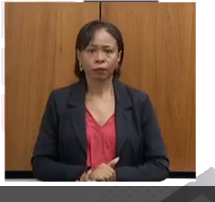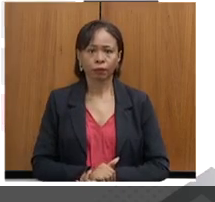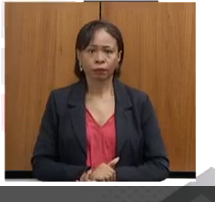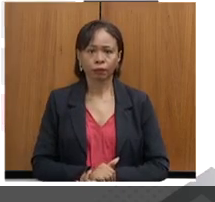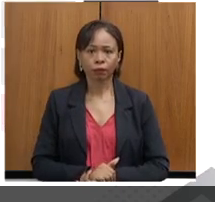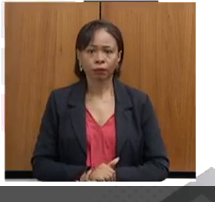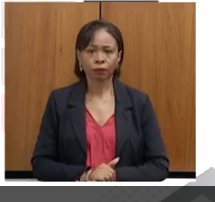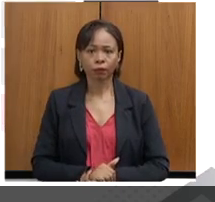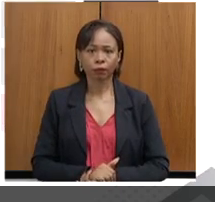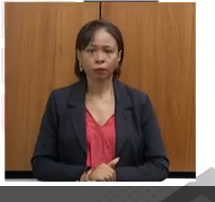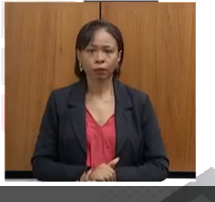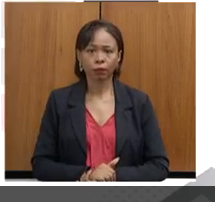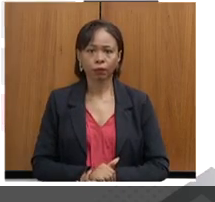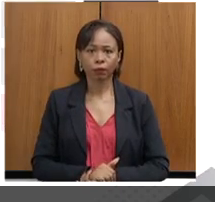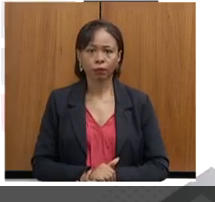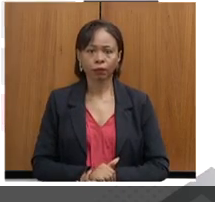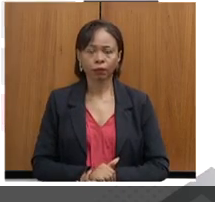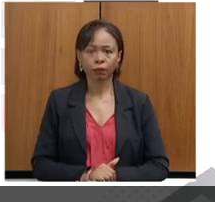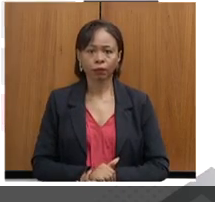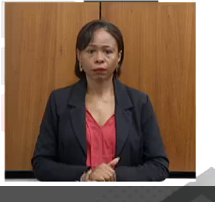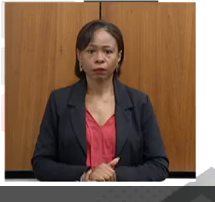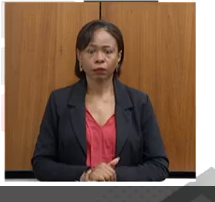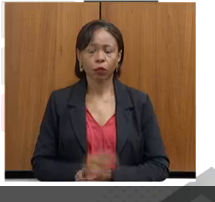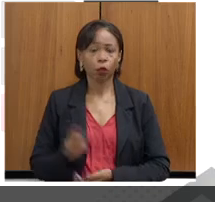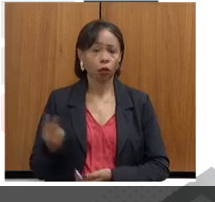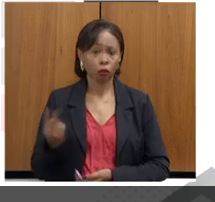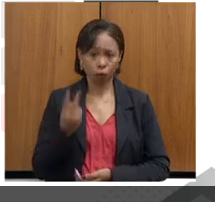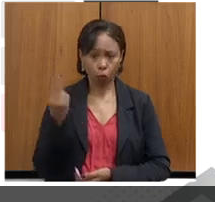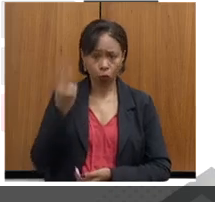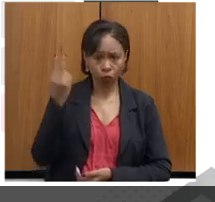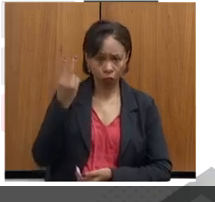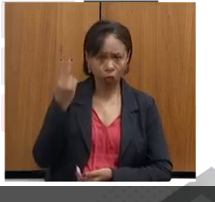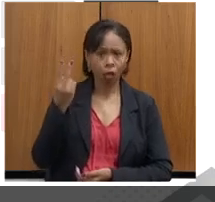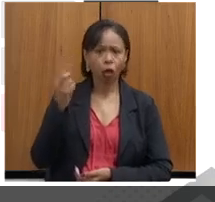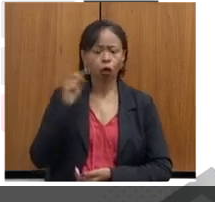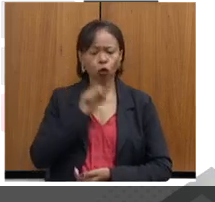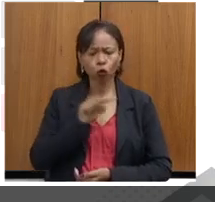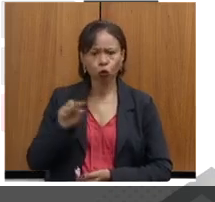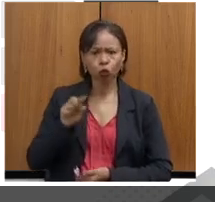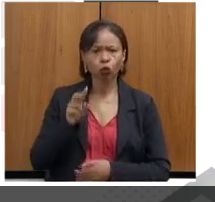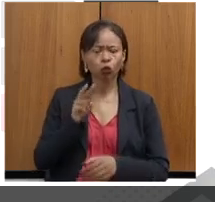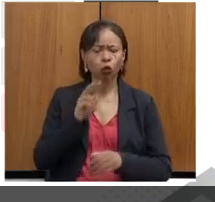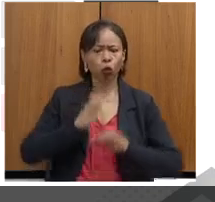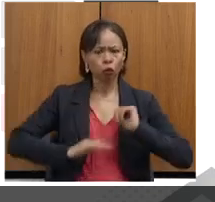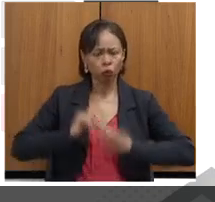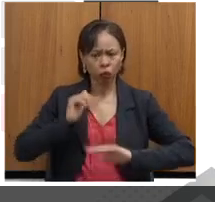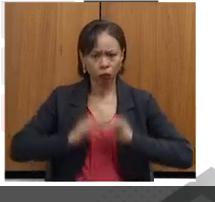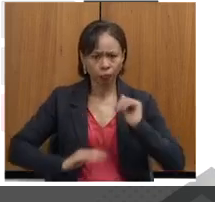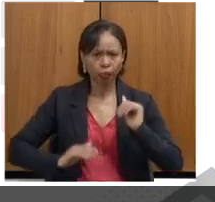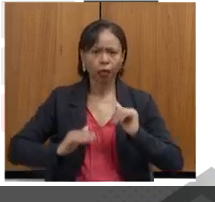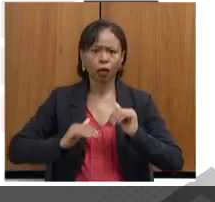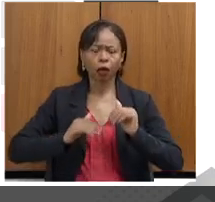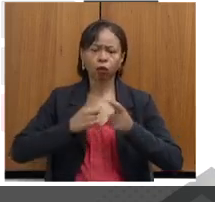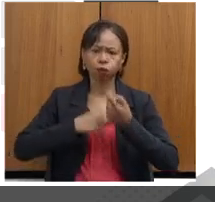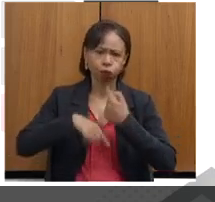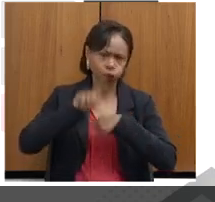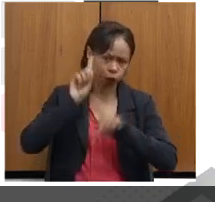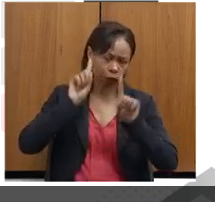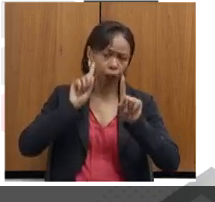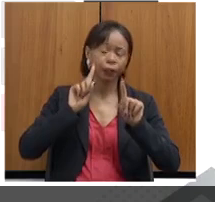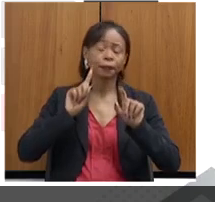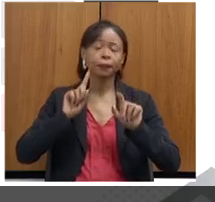relação à valorização profissional as promoções nós